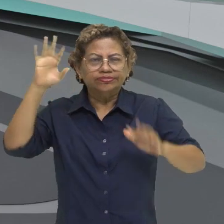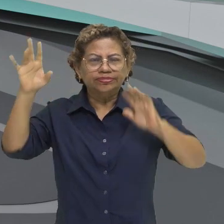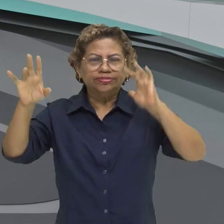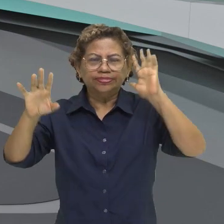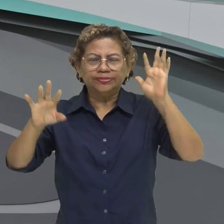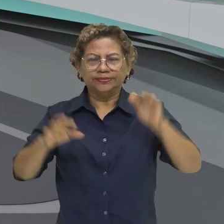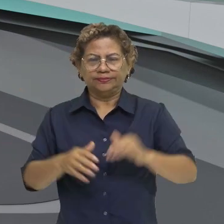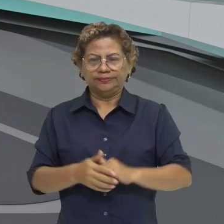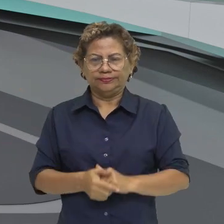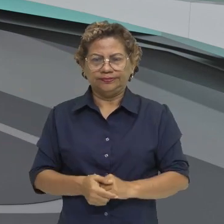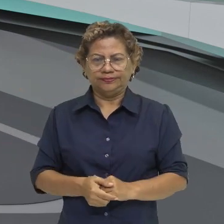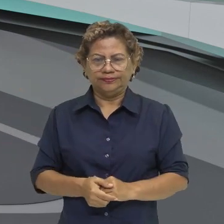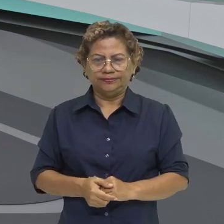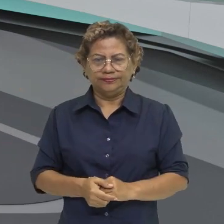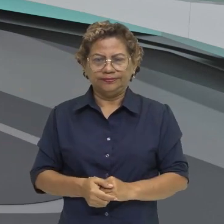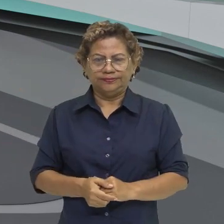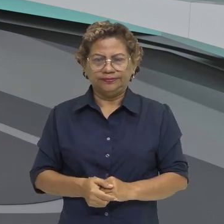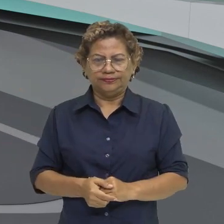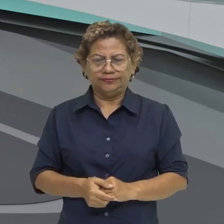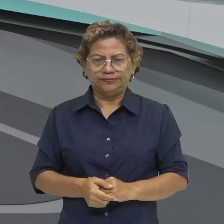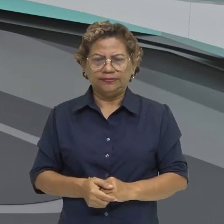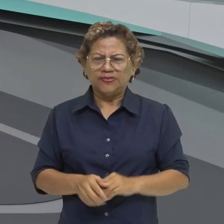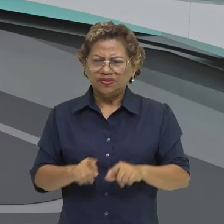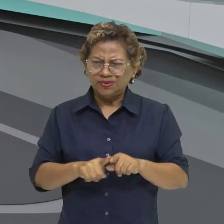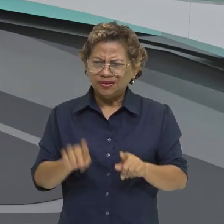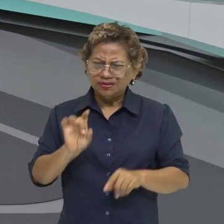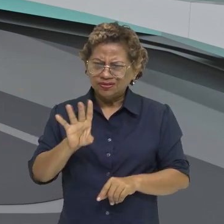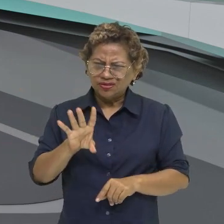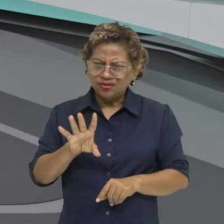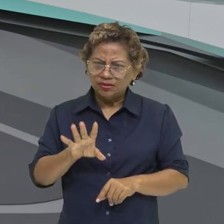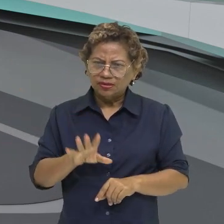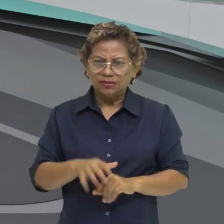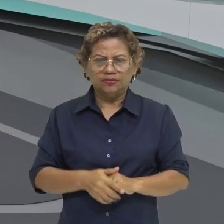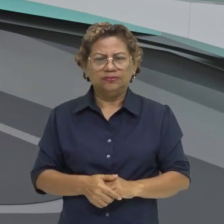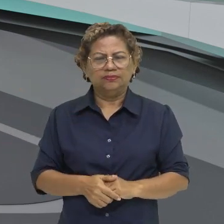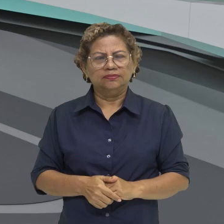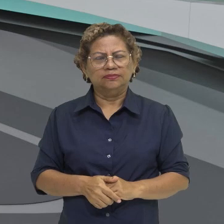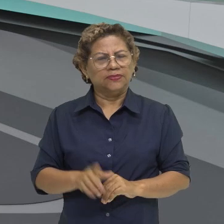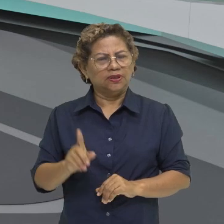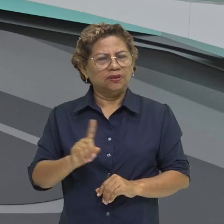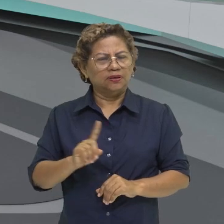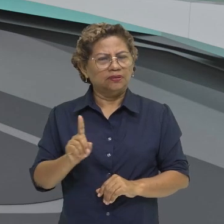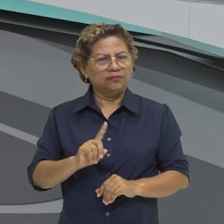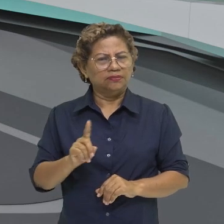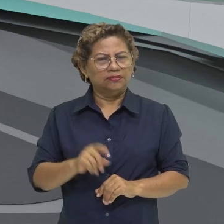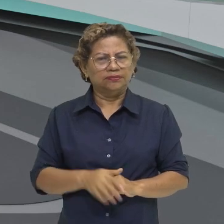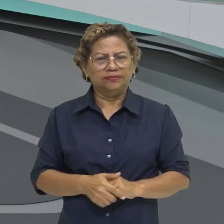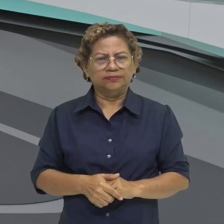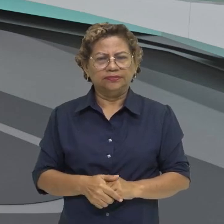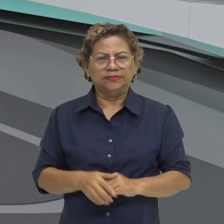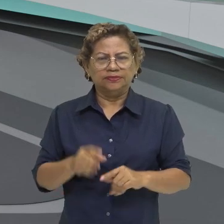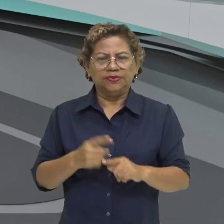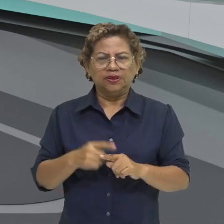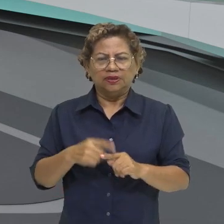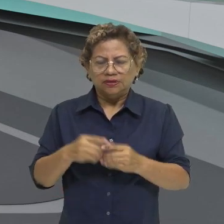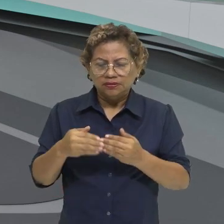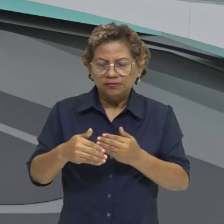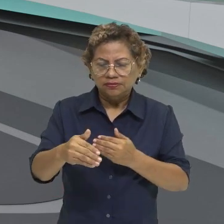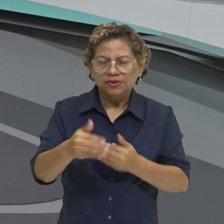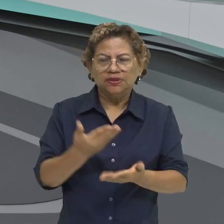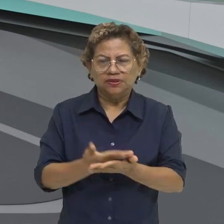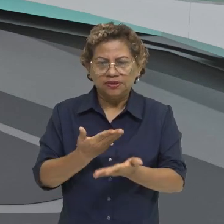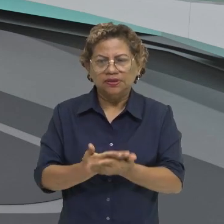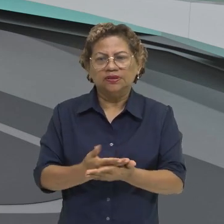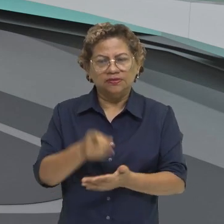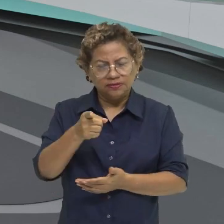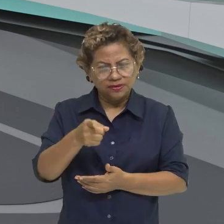entretenimento desses aspectos. Mas é só isso? Não. Quando nós estudarmos as funções, vocês vão ver.